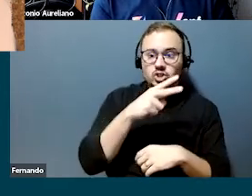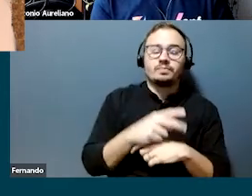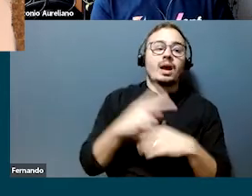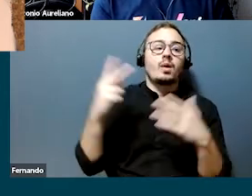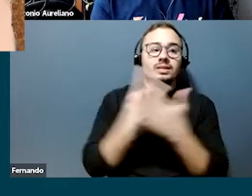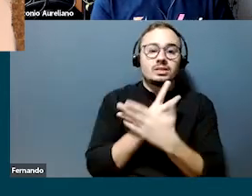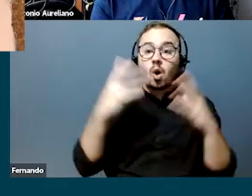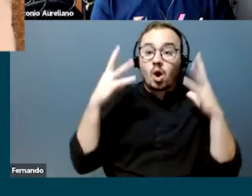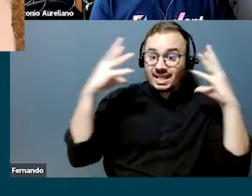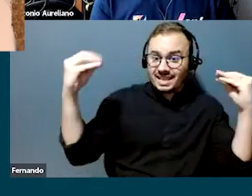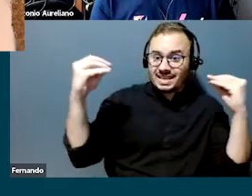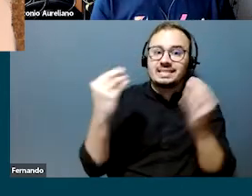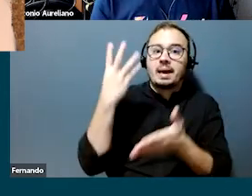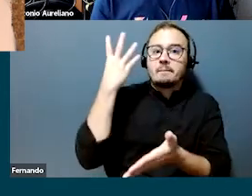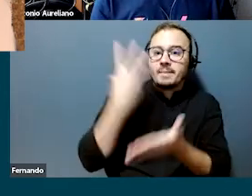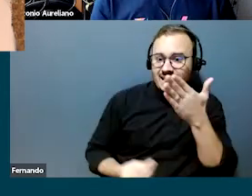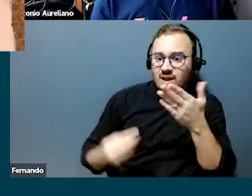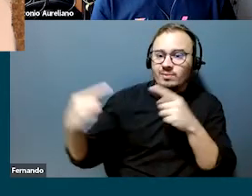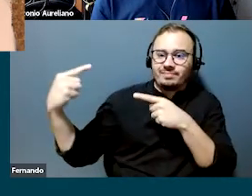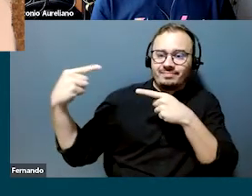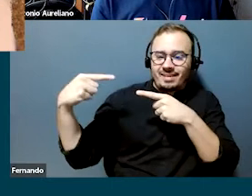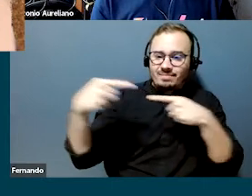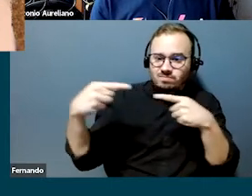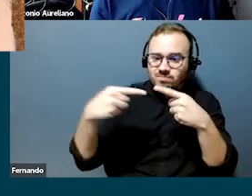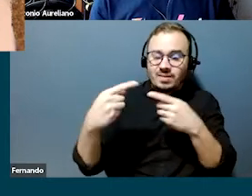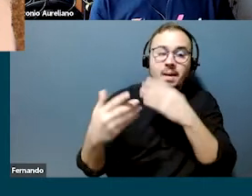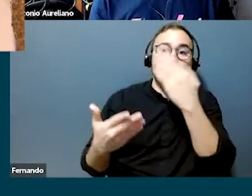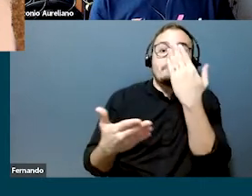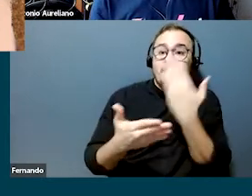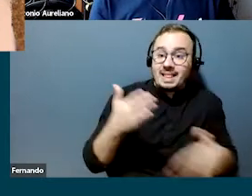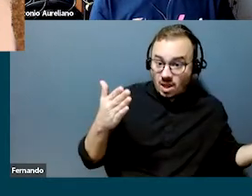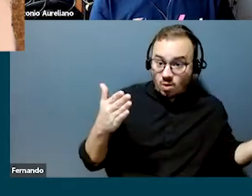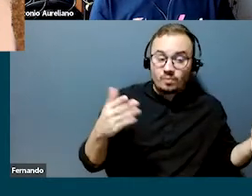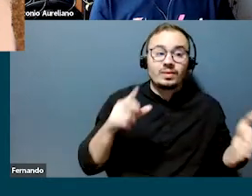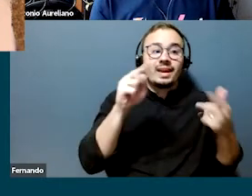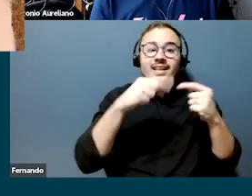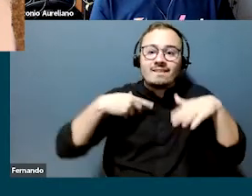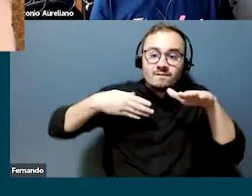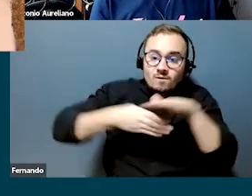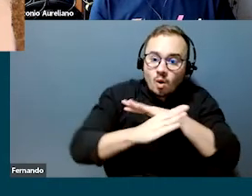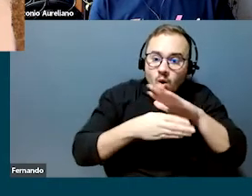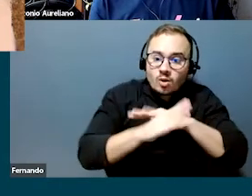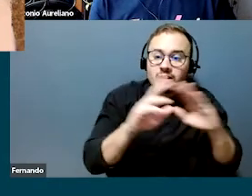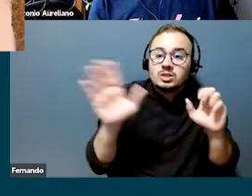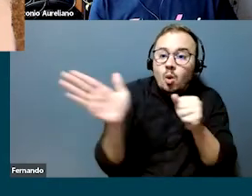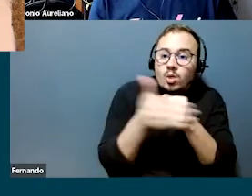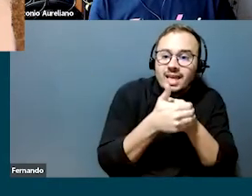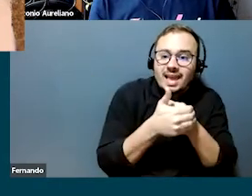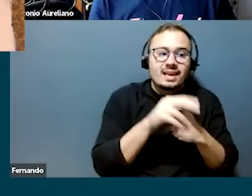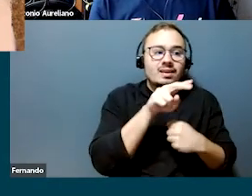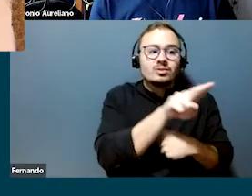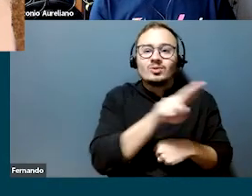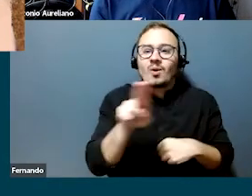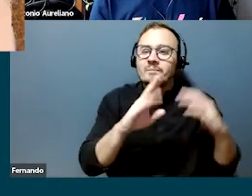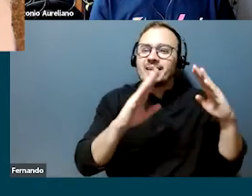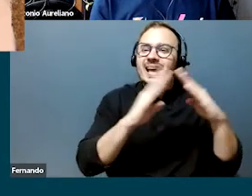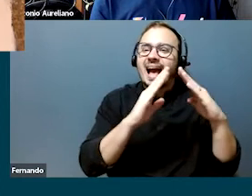70 quilômetros do Recife, e aí recuaram e se estabeleceram aqui no engenho de Casa Forte, onde tinha a Casa Forte de Dona Ana